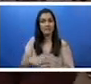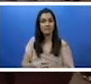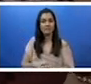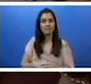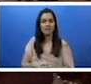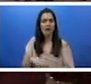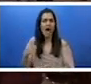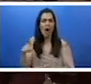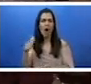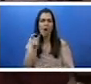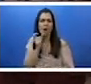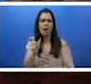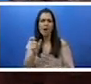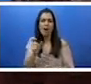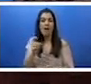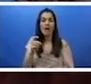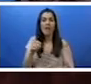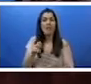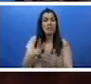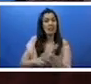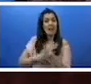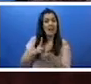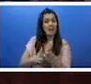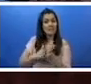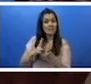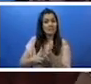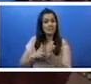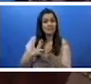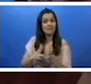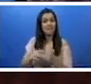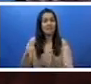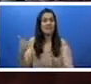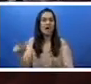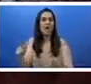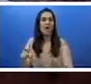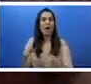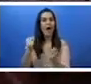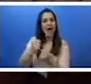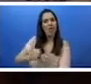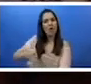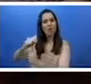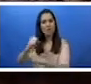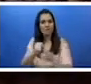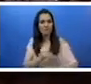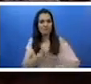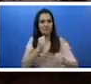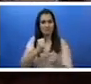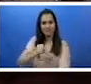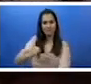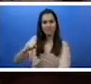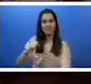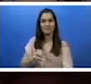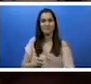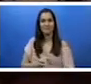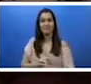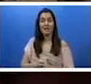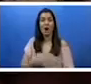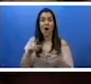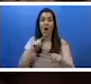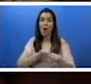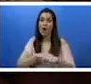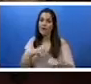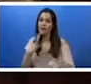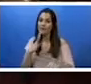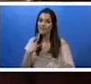outra palavra, trem. E aqui era canoa. Agora, nós vamos para a hora do